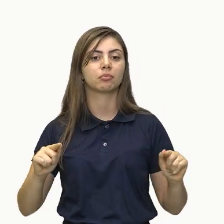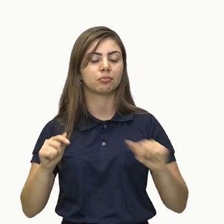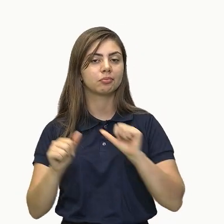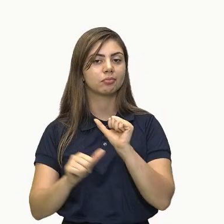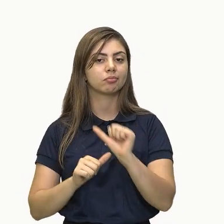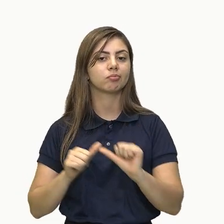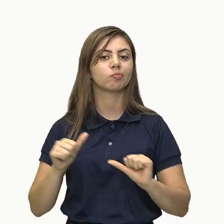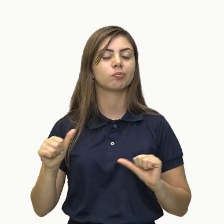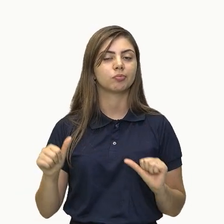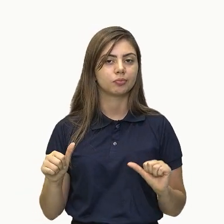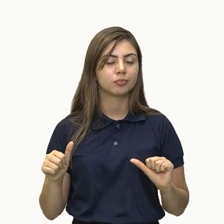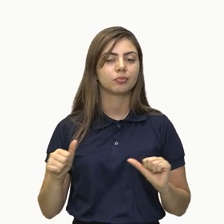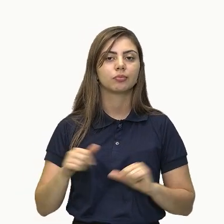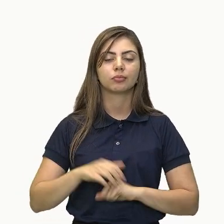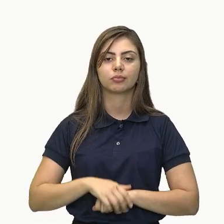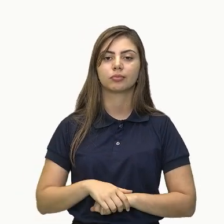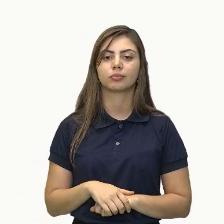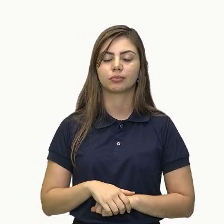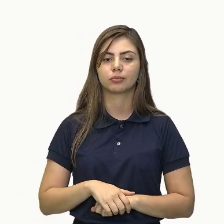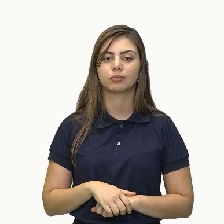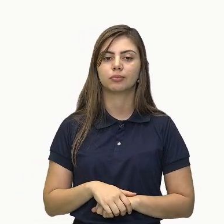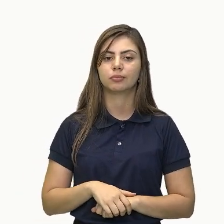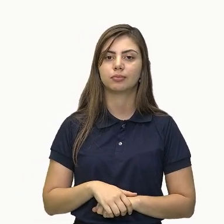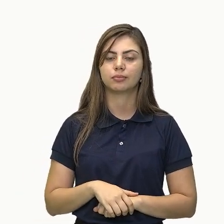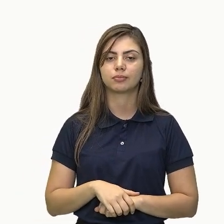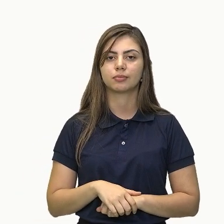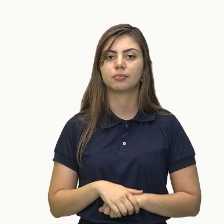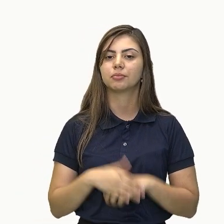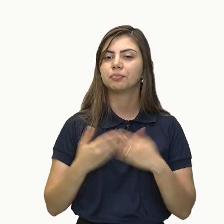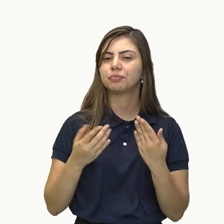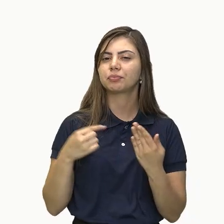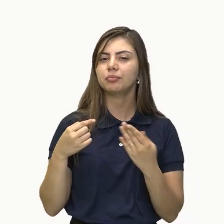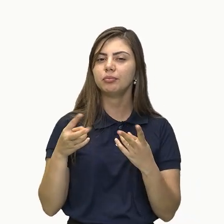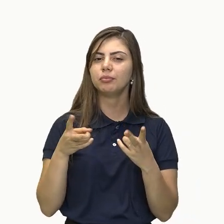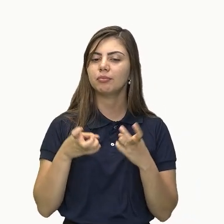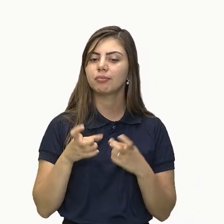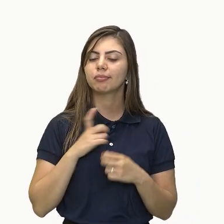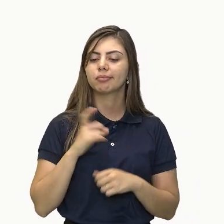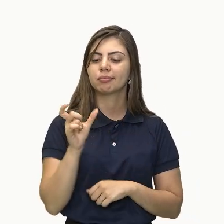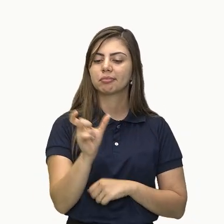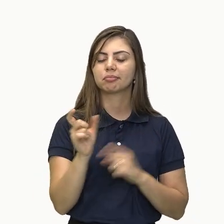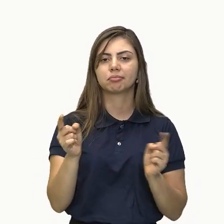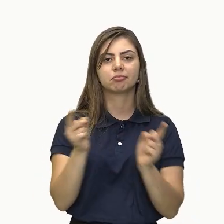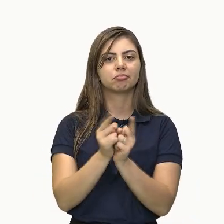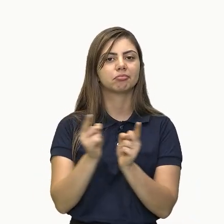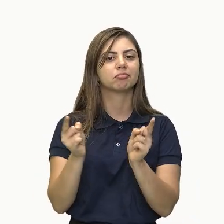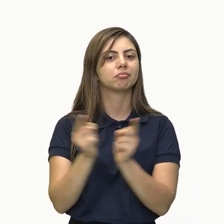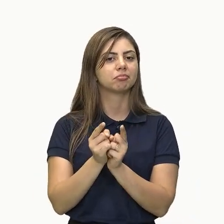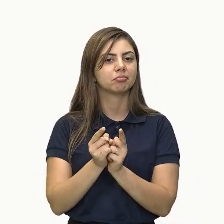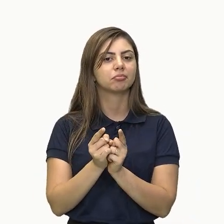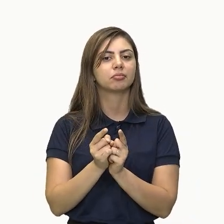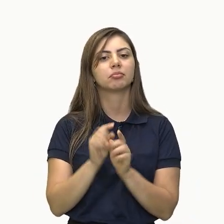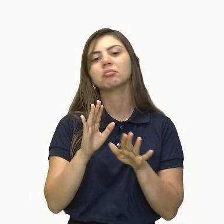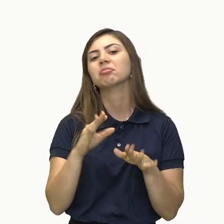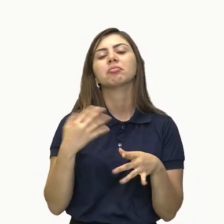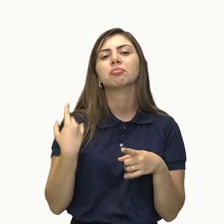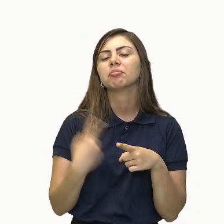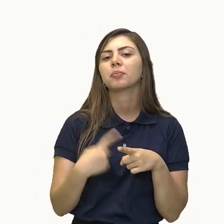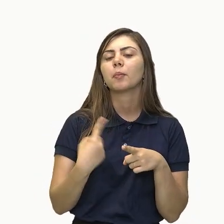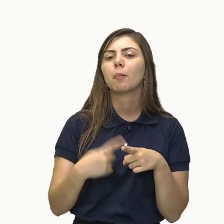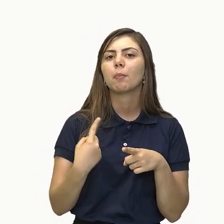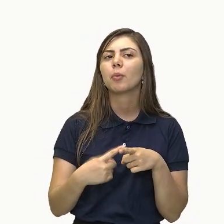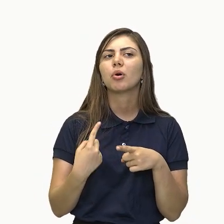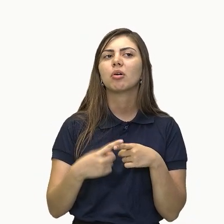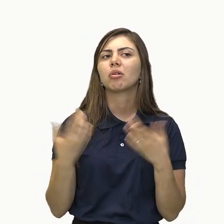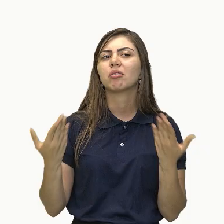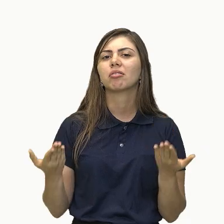as frases são encurtadas. Nós vimos ali, né? Que elas são muito abreviadas. Então, por que que acontece isso? Por